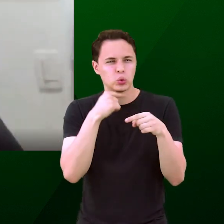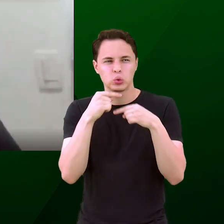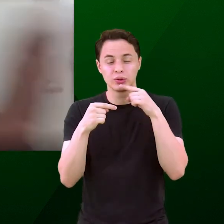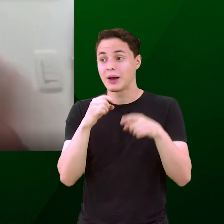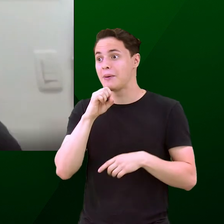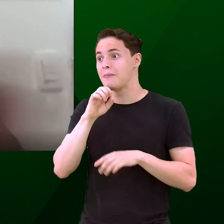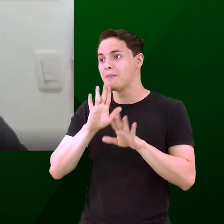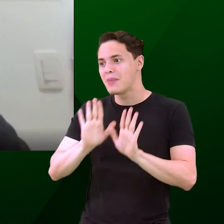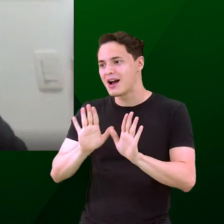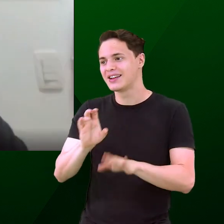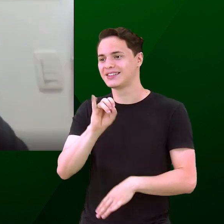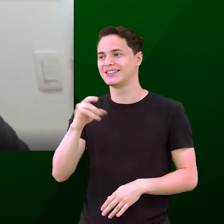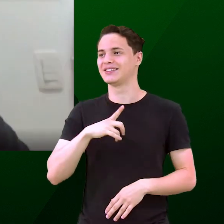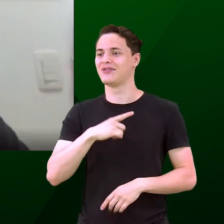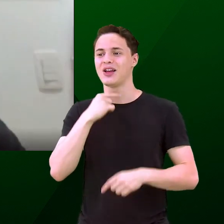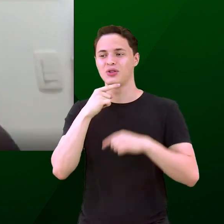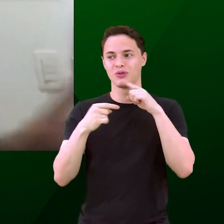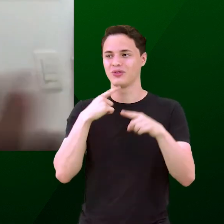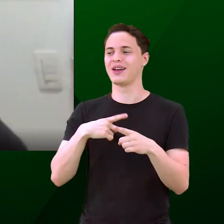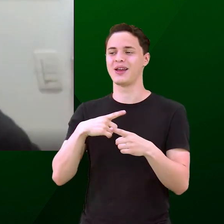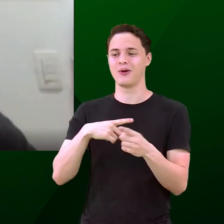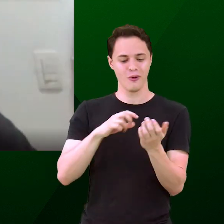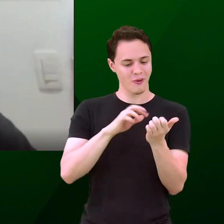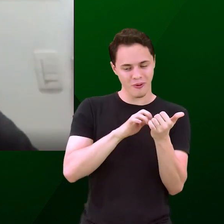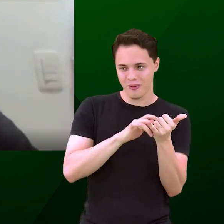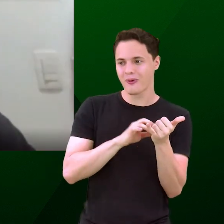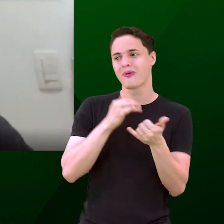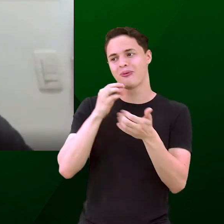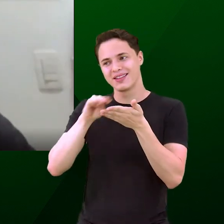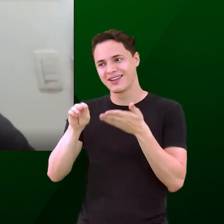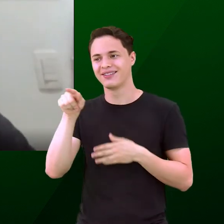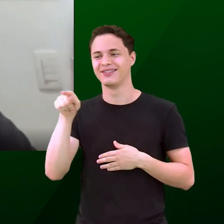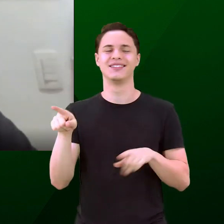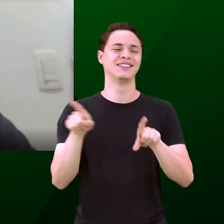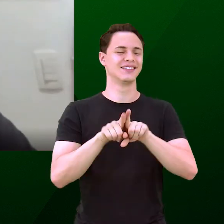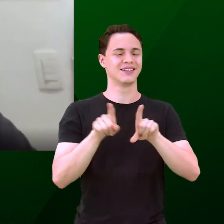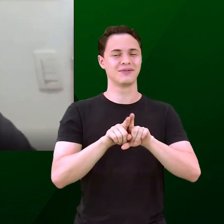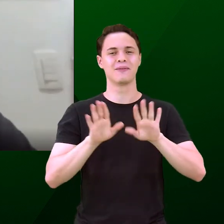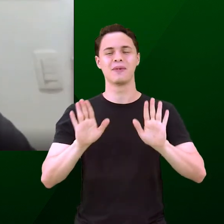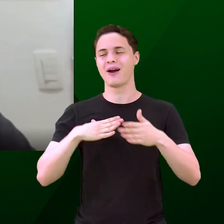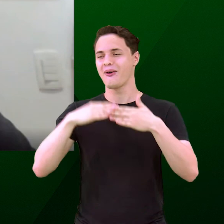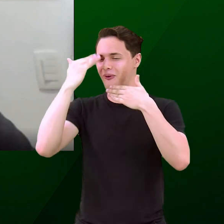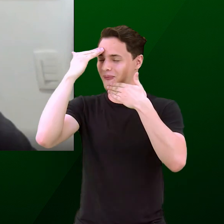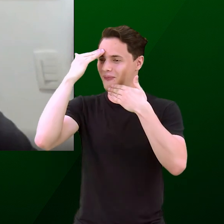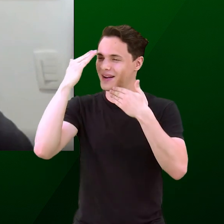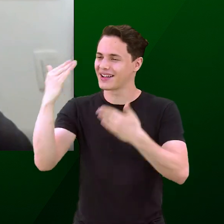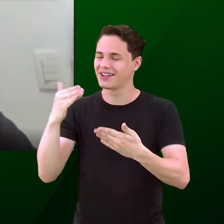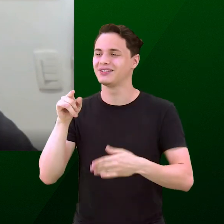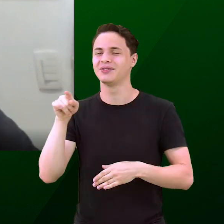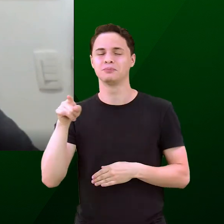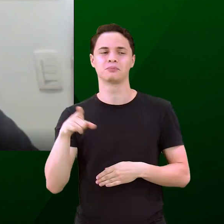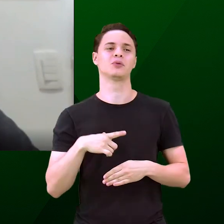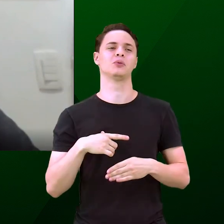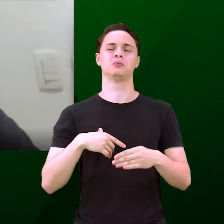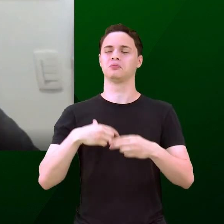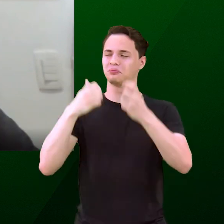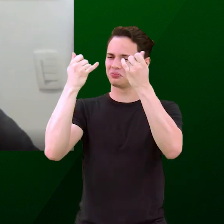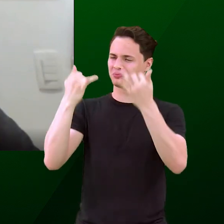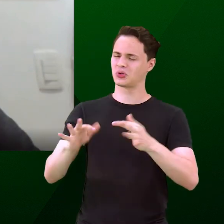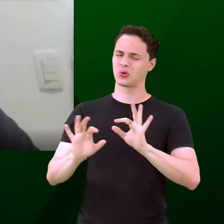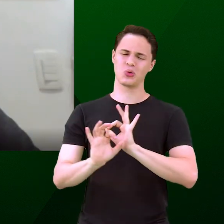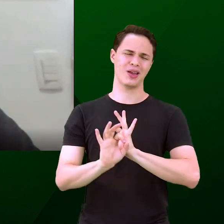do movimento teoricamente mais correto para a corrida, que é um corpo mais inclinado para frente, né, a pisada no chão do pé que